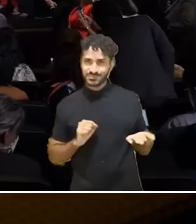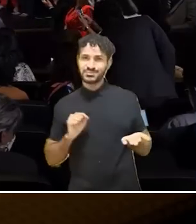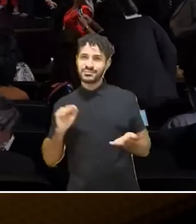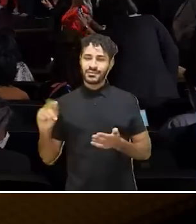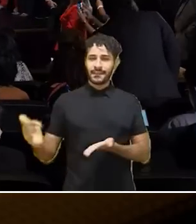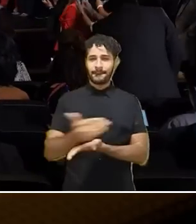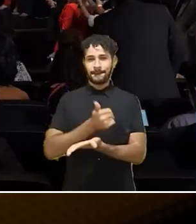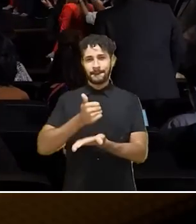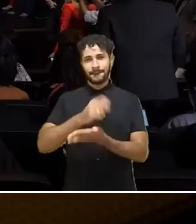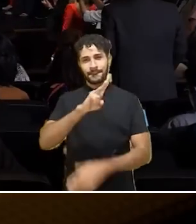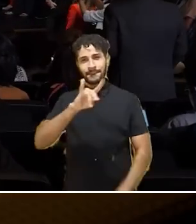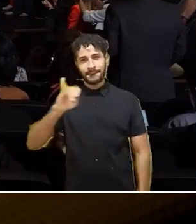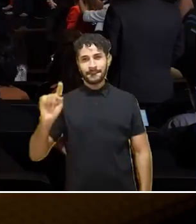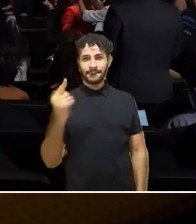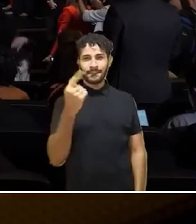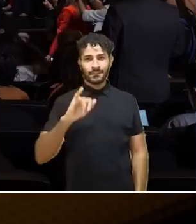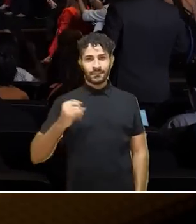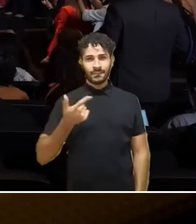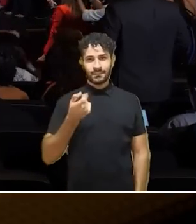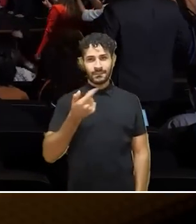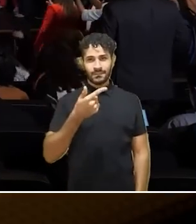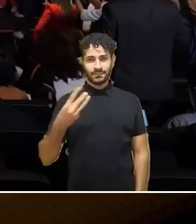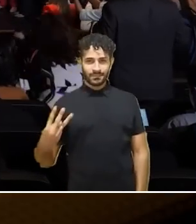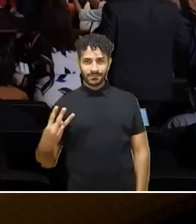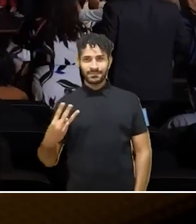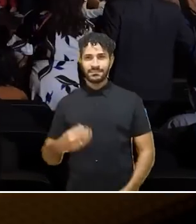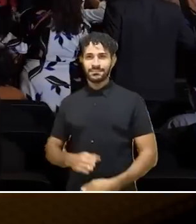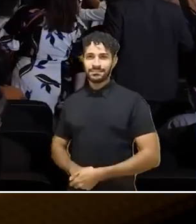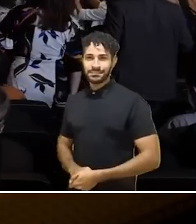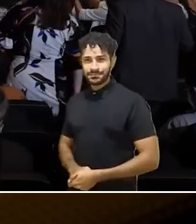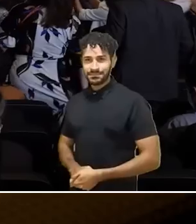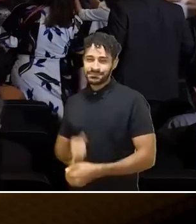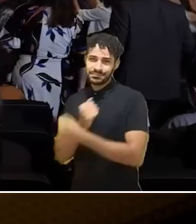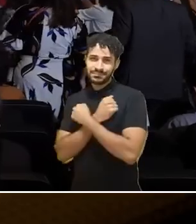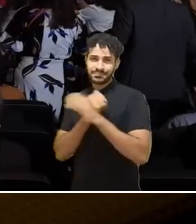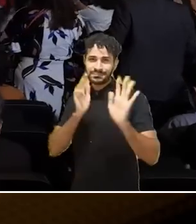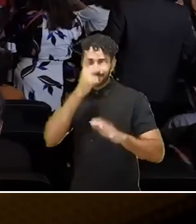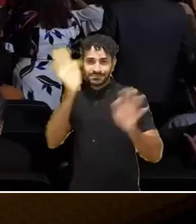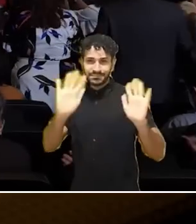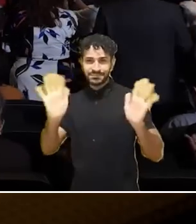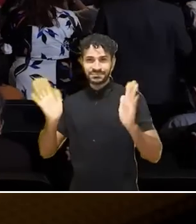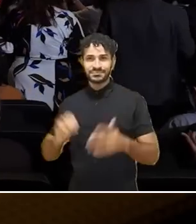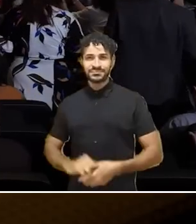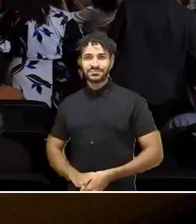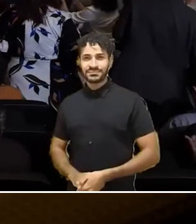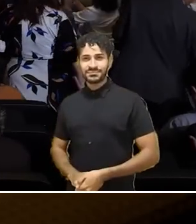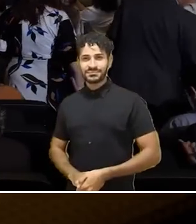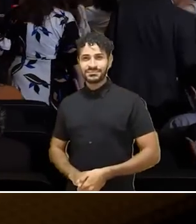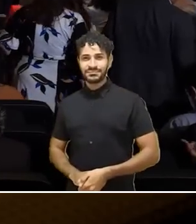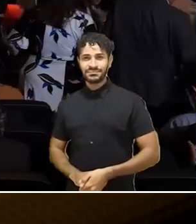da mesma forma que ele está agora provocando é humilhando Que bom